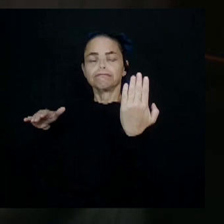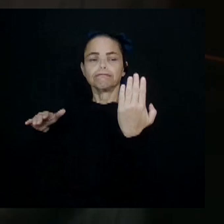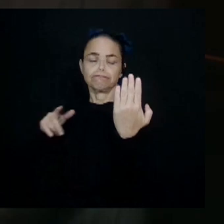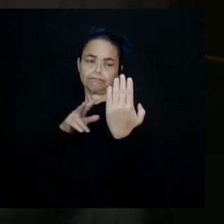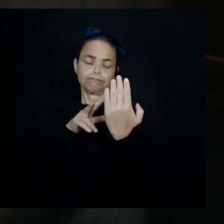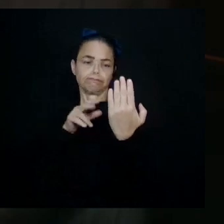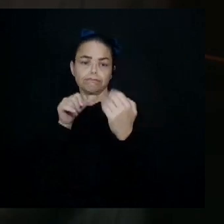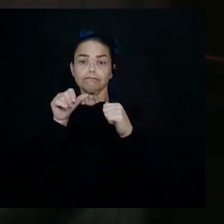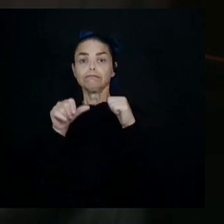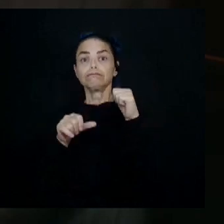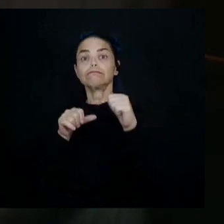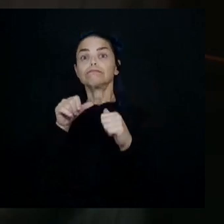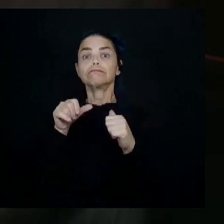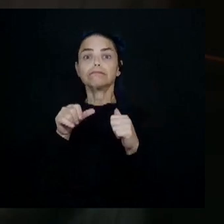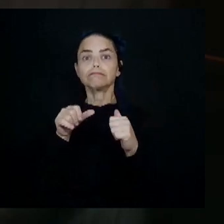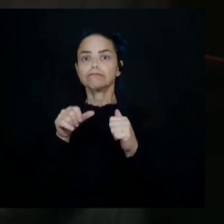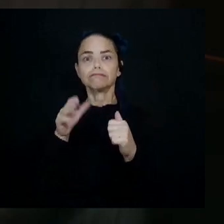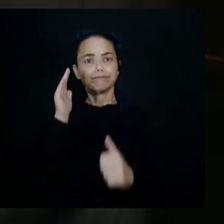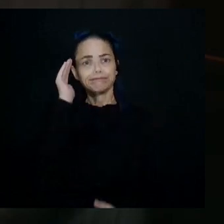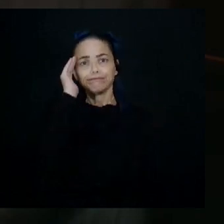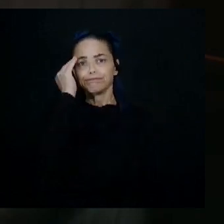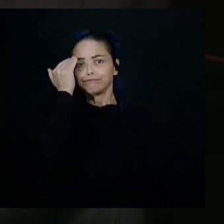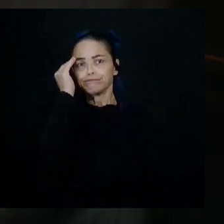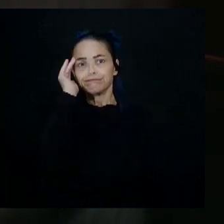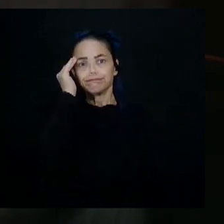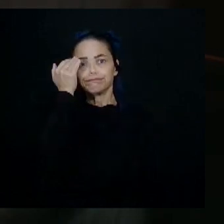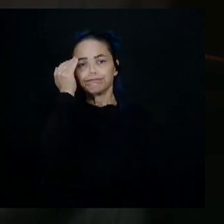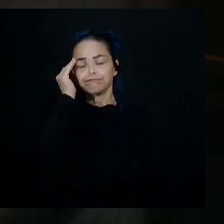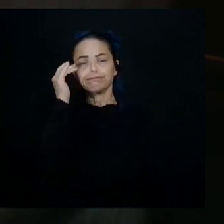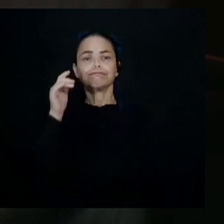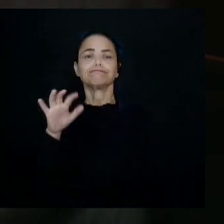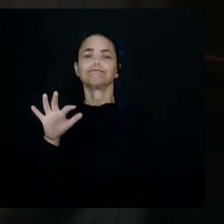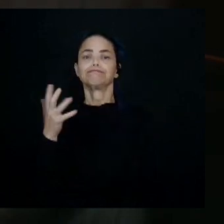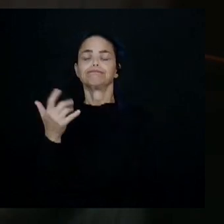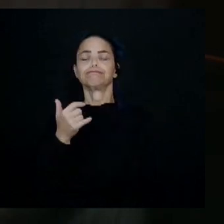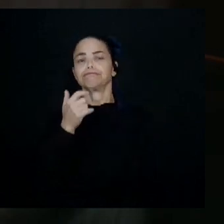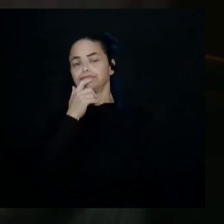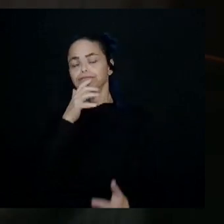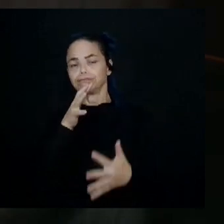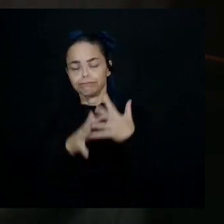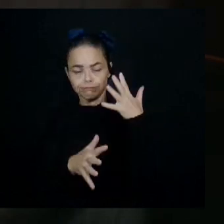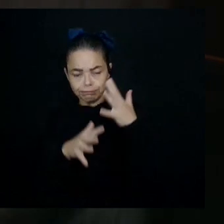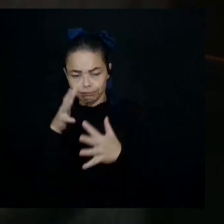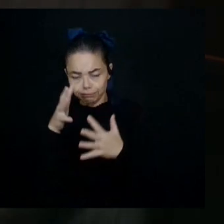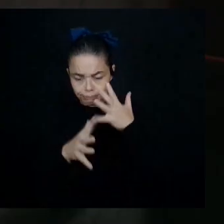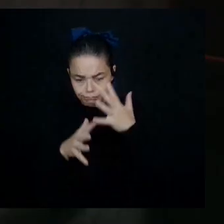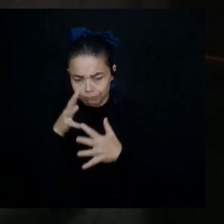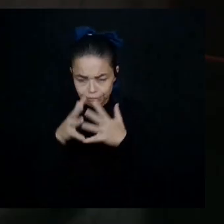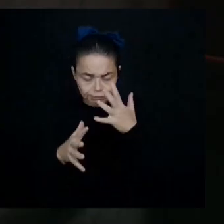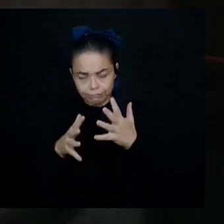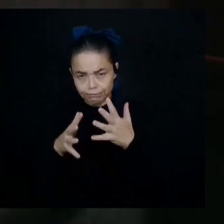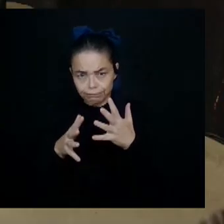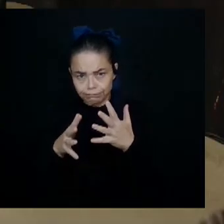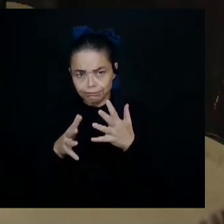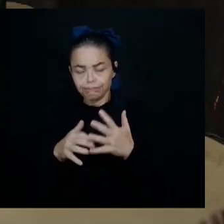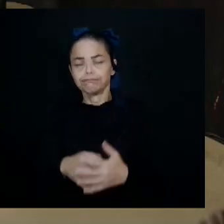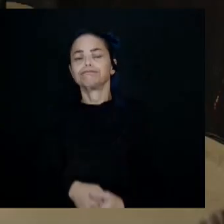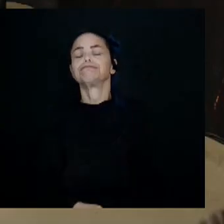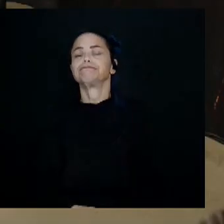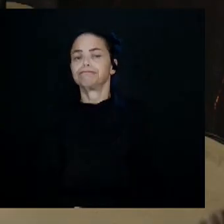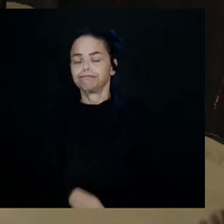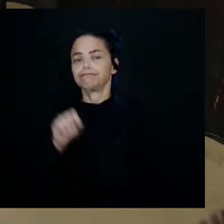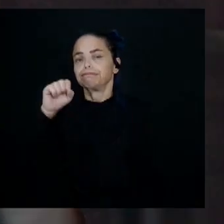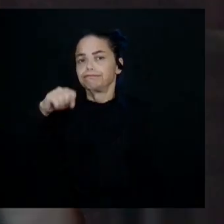transformação, mas ela não está entendendo o que está acontecendo. É uma confusão muito grande, imagino eu que seja, né? Sim, é